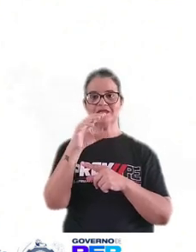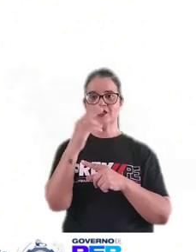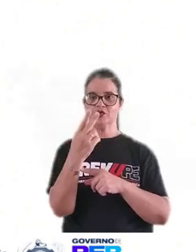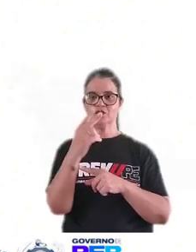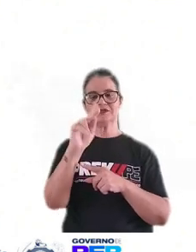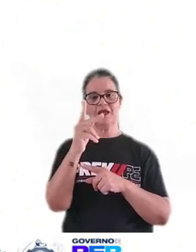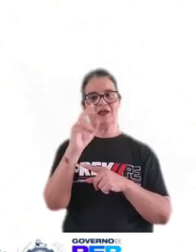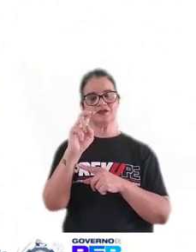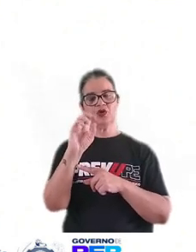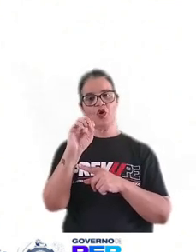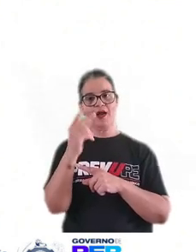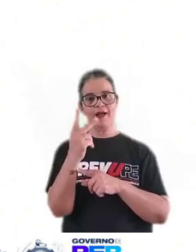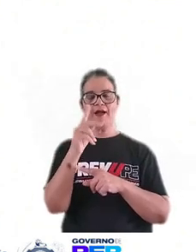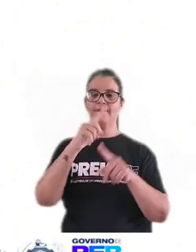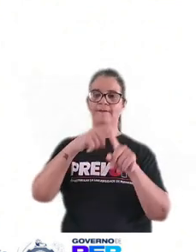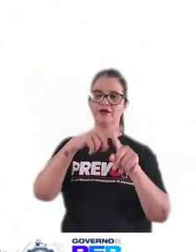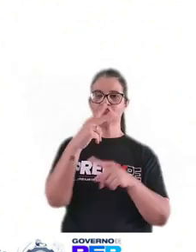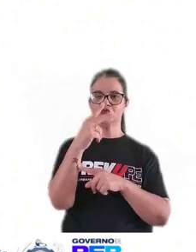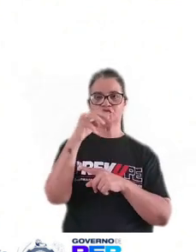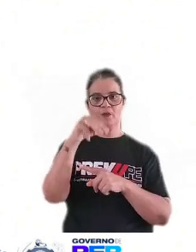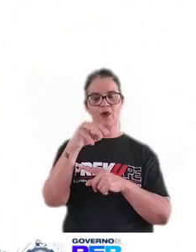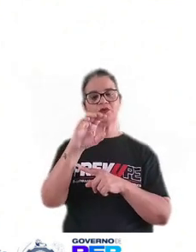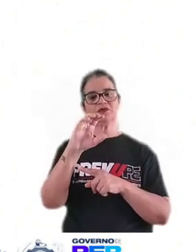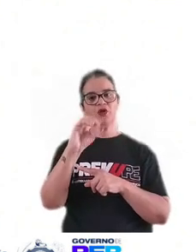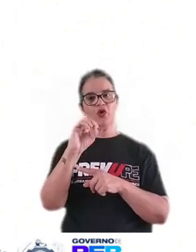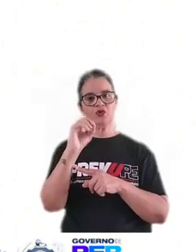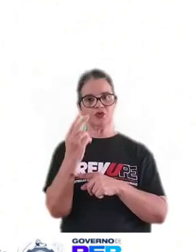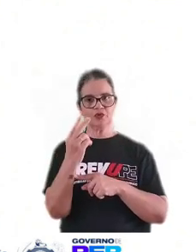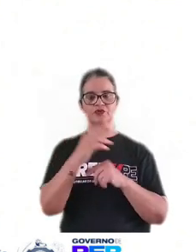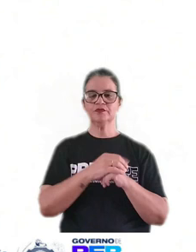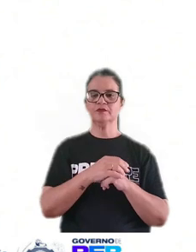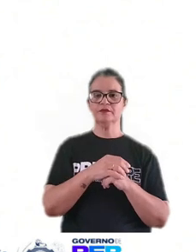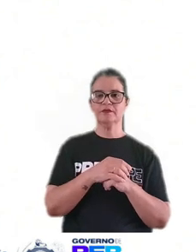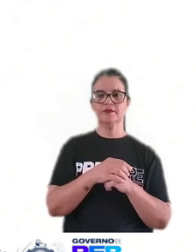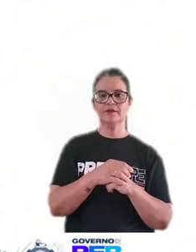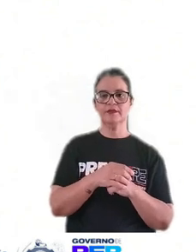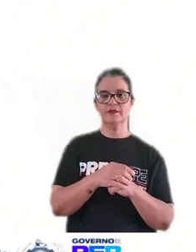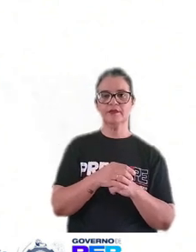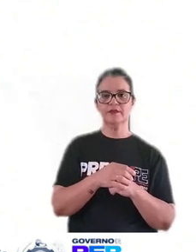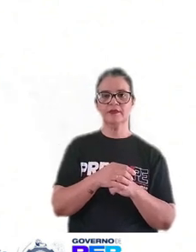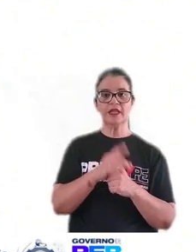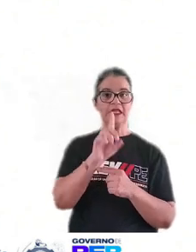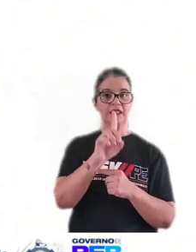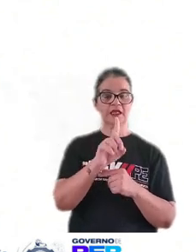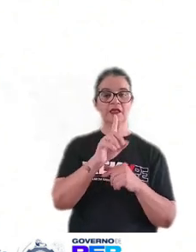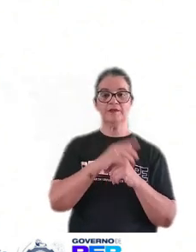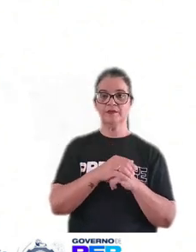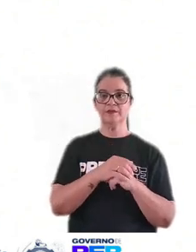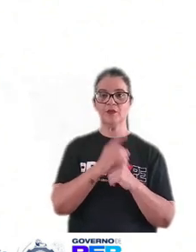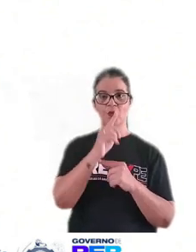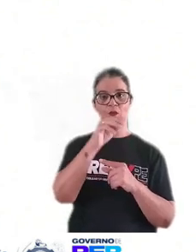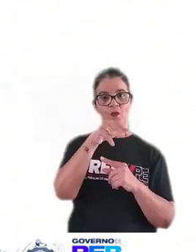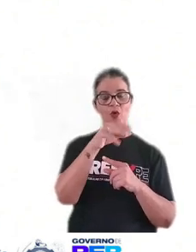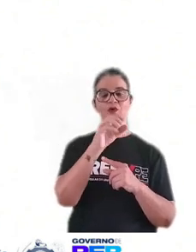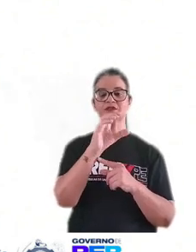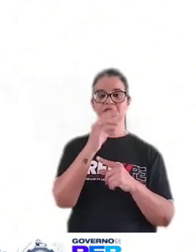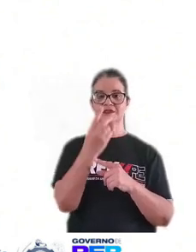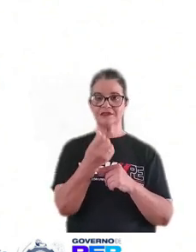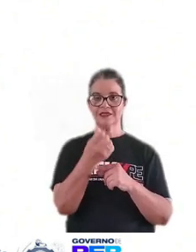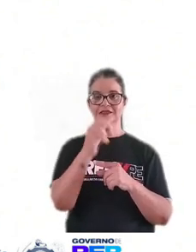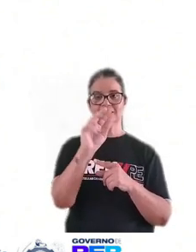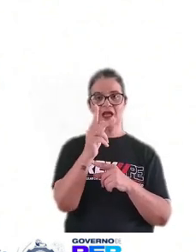2 mols de C2H5OH mais 2 mols de CO2 alternativa D